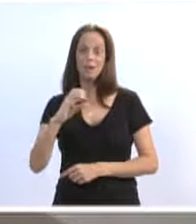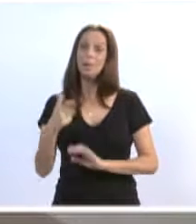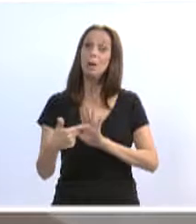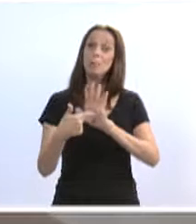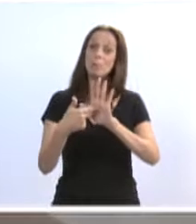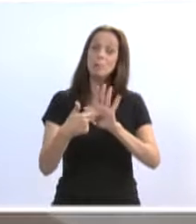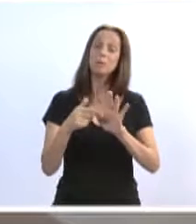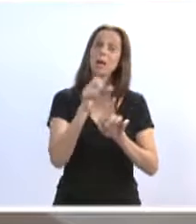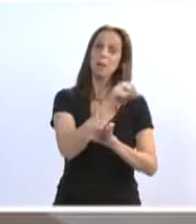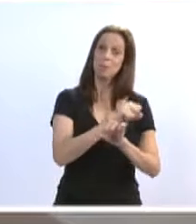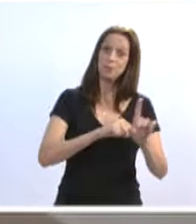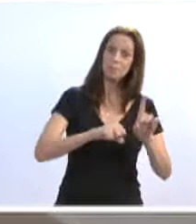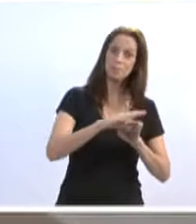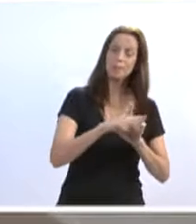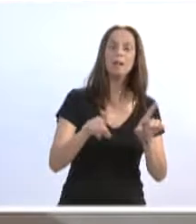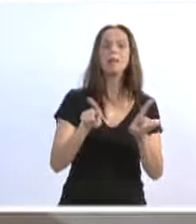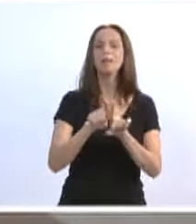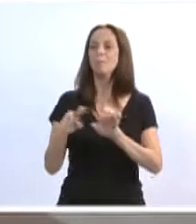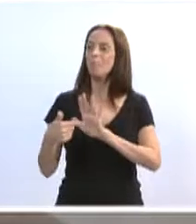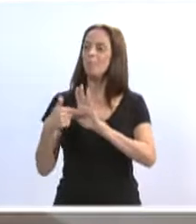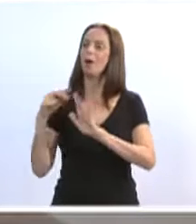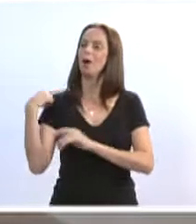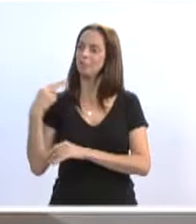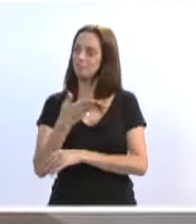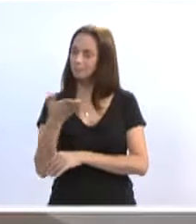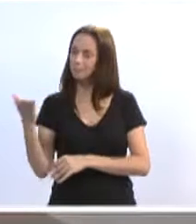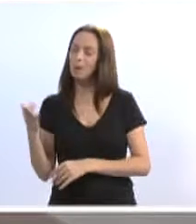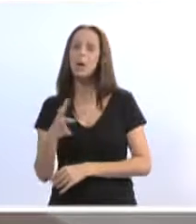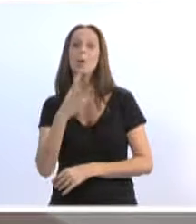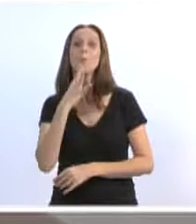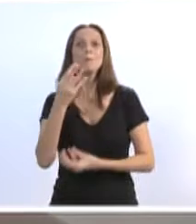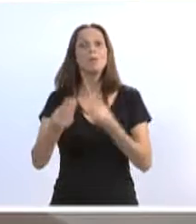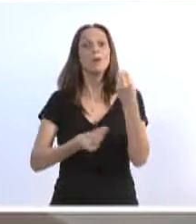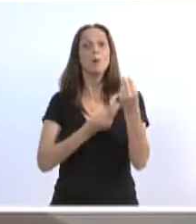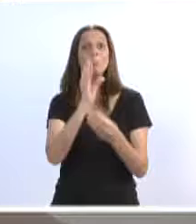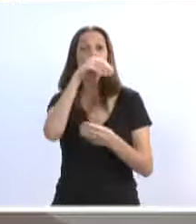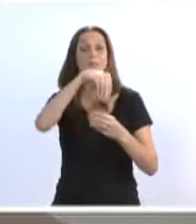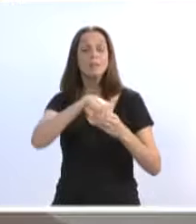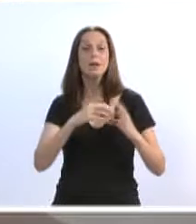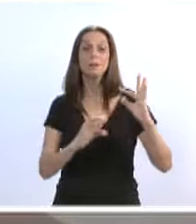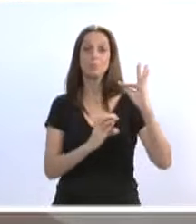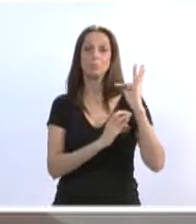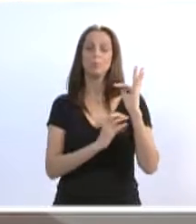e para a sociedade um pouco do trabalho da Fundação Cultural de Blumenau.